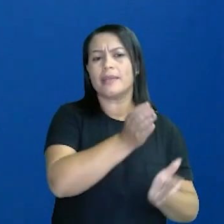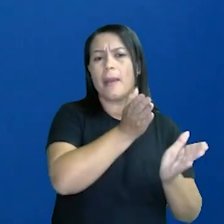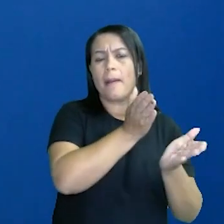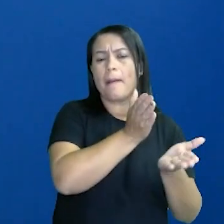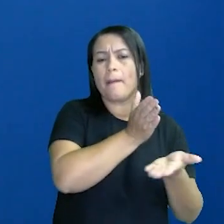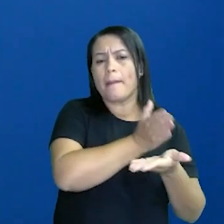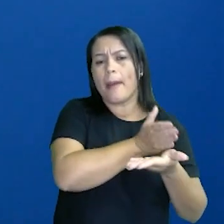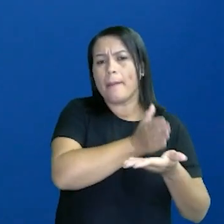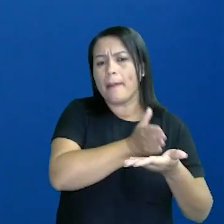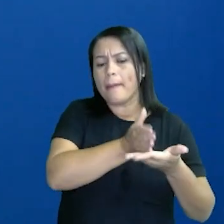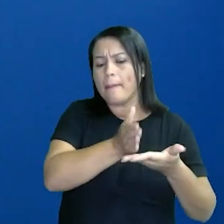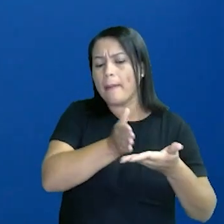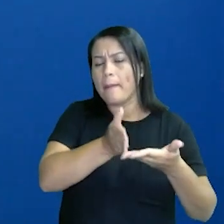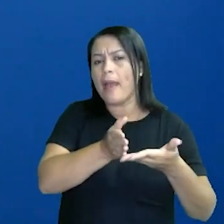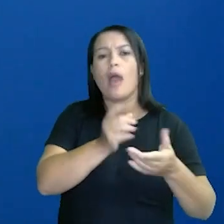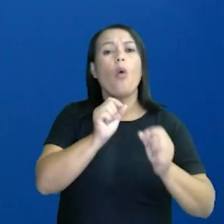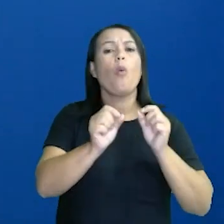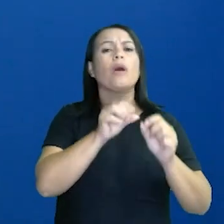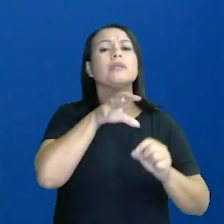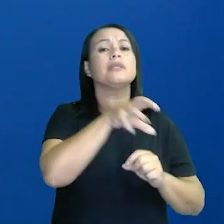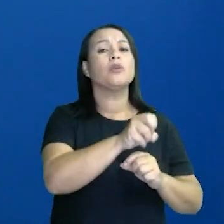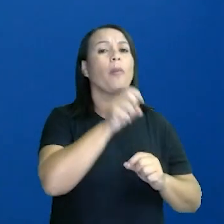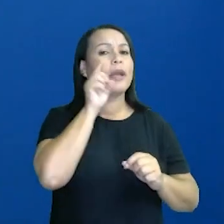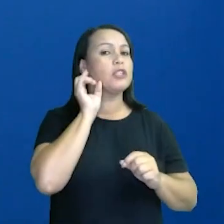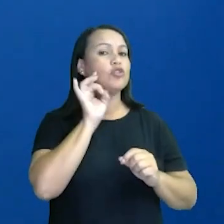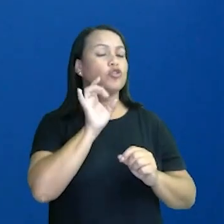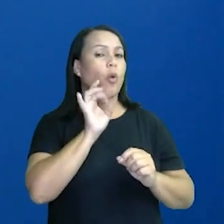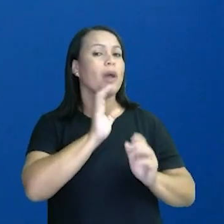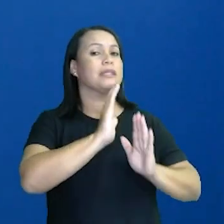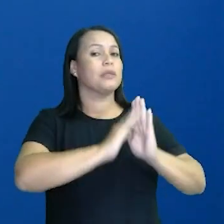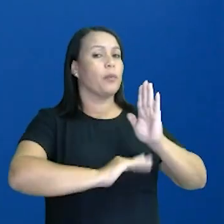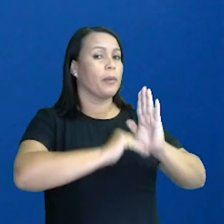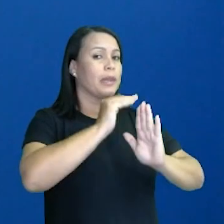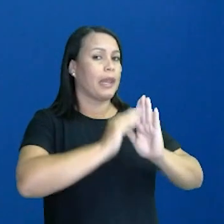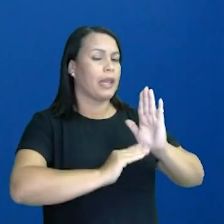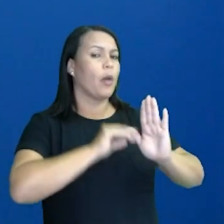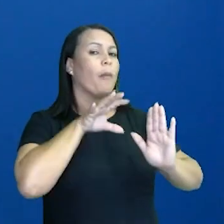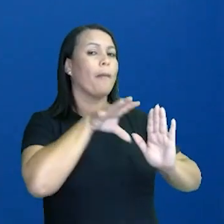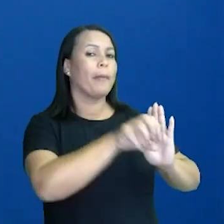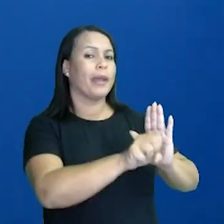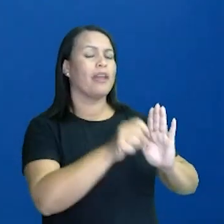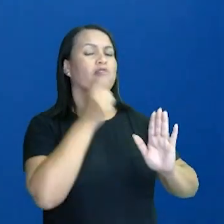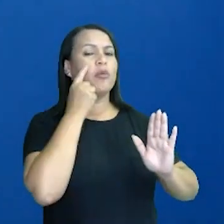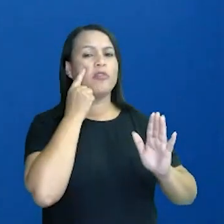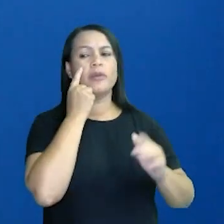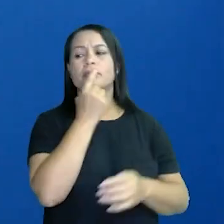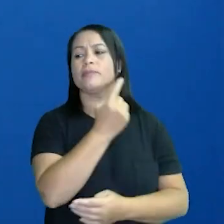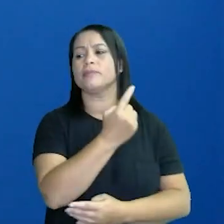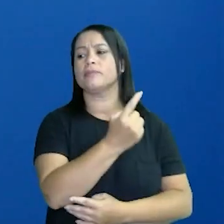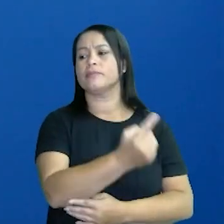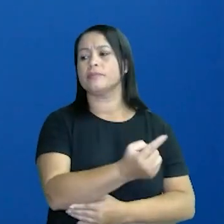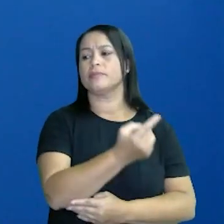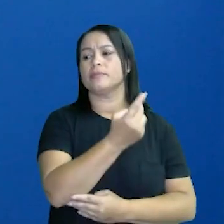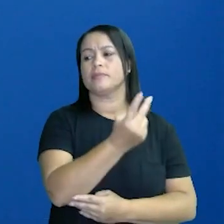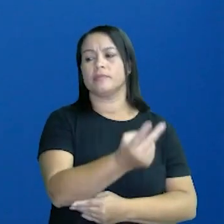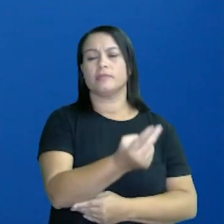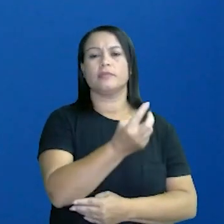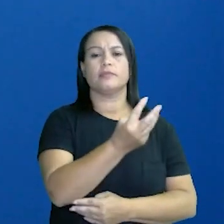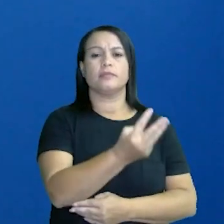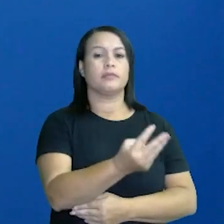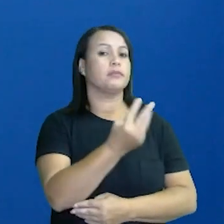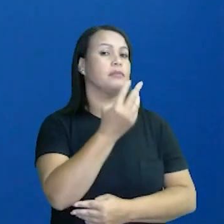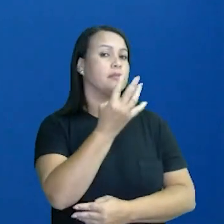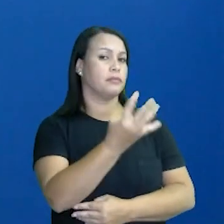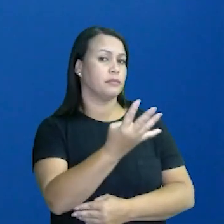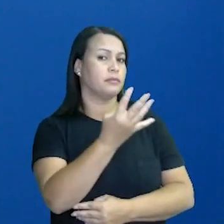foi recortada, eu peguei quantas partes? Essas partezinhas que estão pintadas, tá certo? Então, vamos ver. Eu peguei 1,